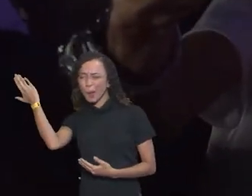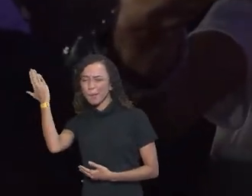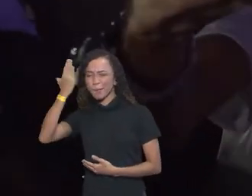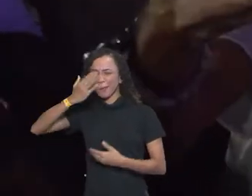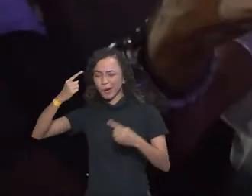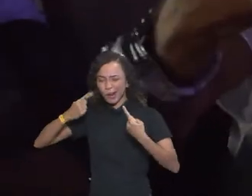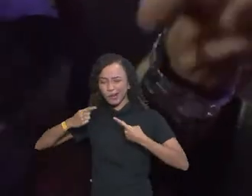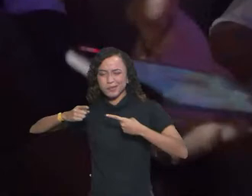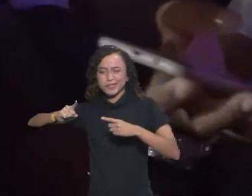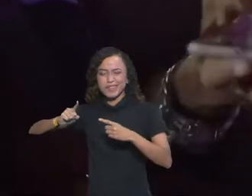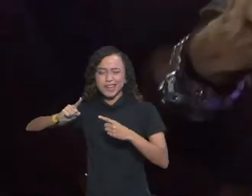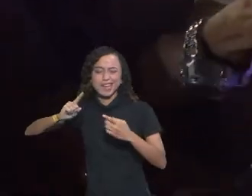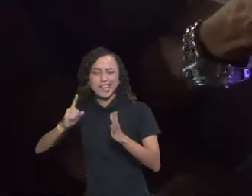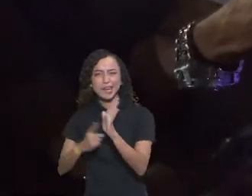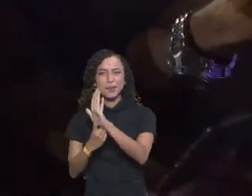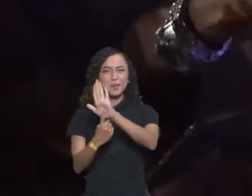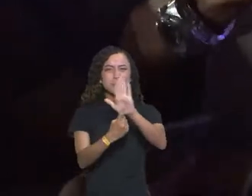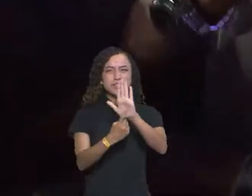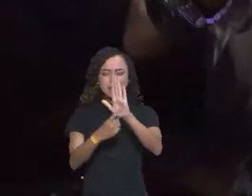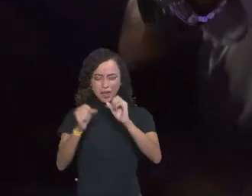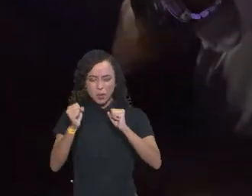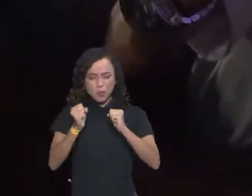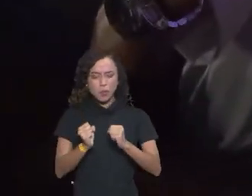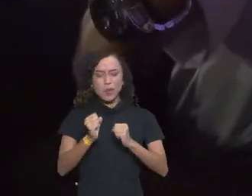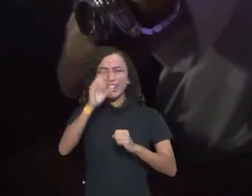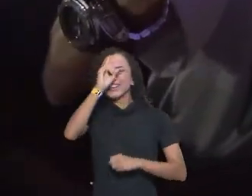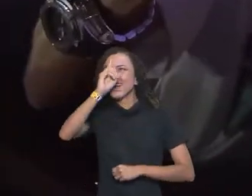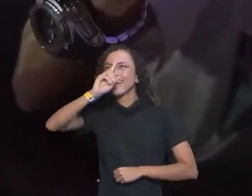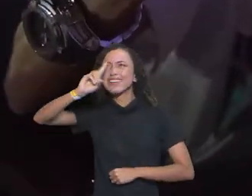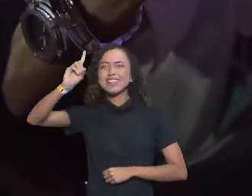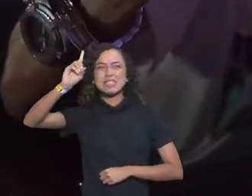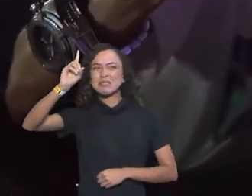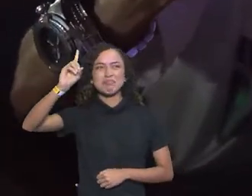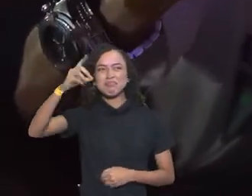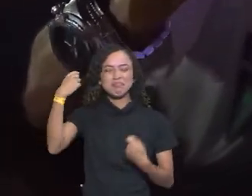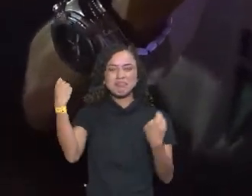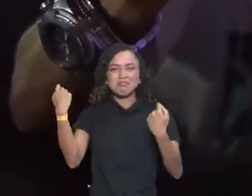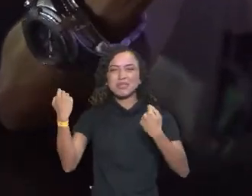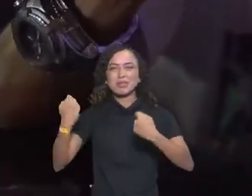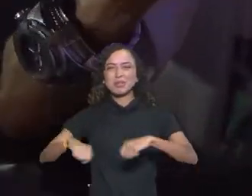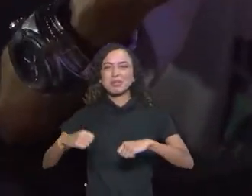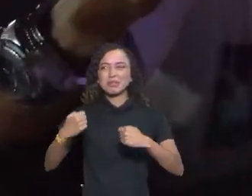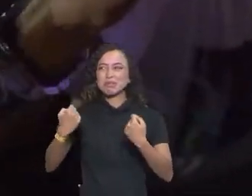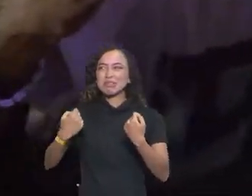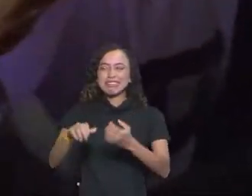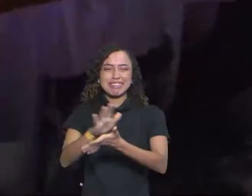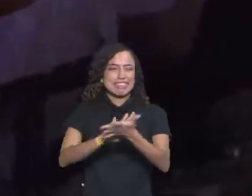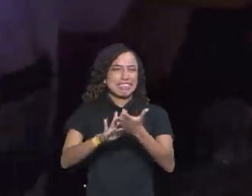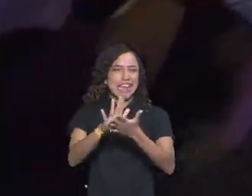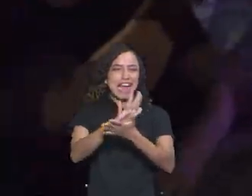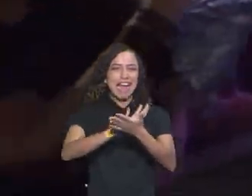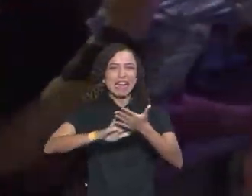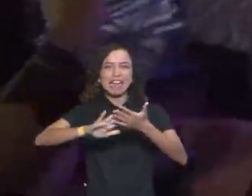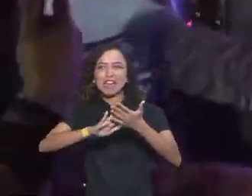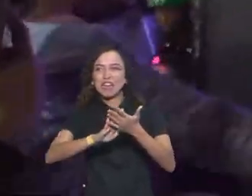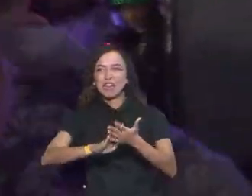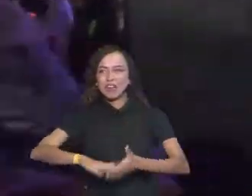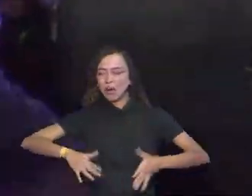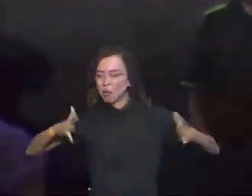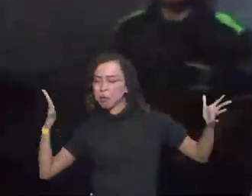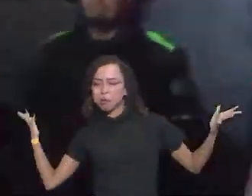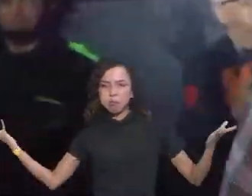lançar só para demonstrar o seu poder não preciso ler fenômenos